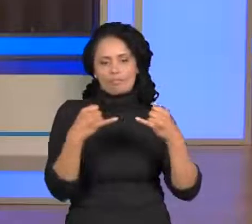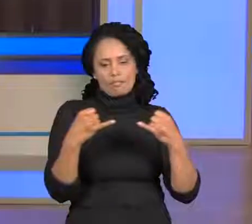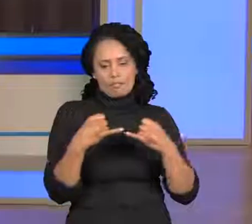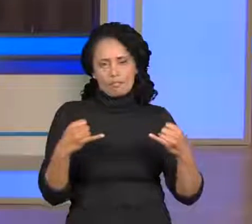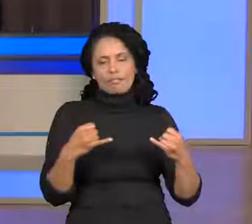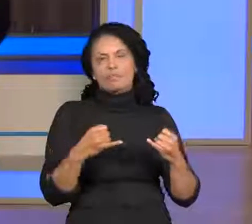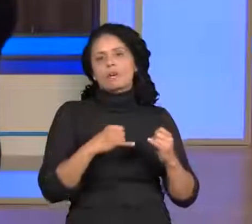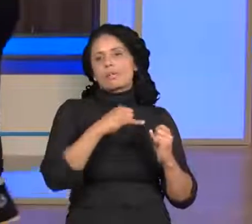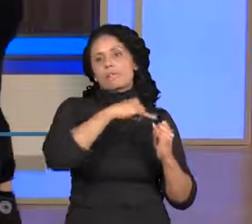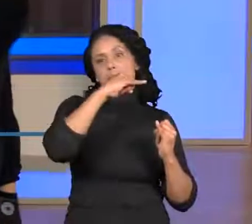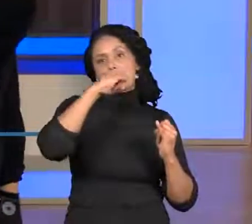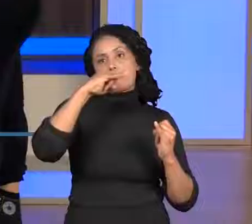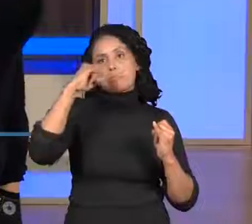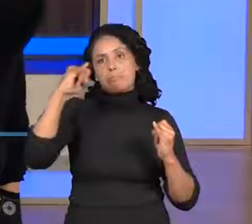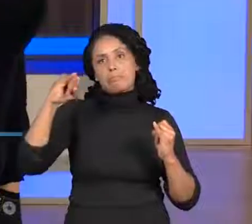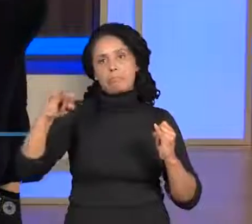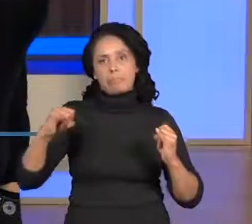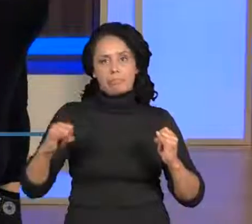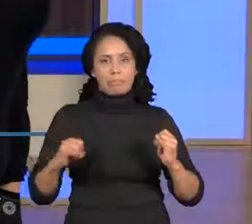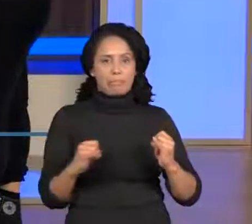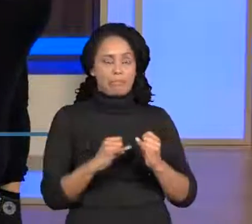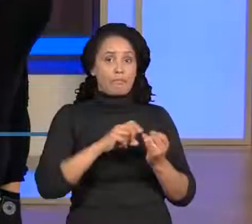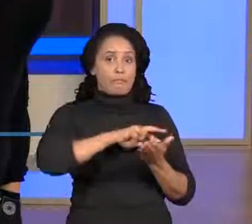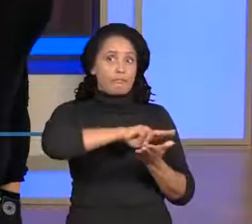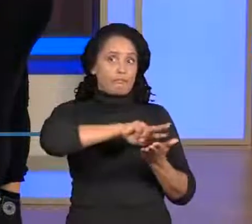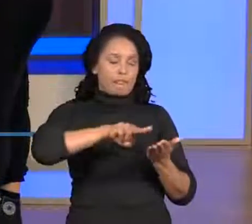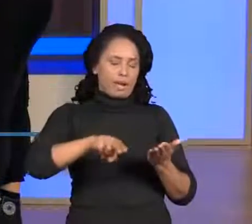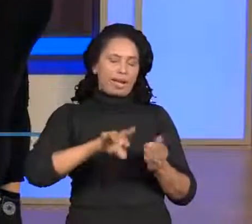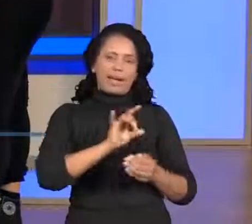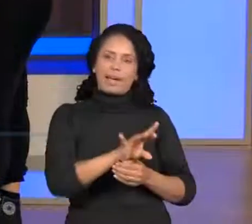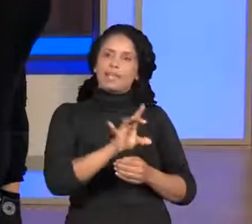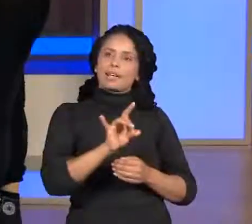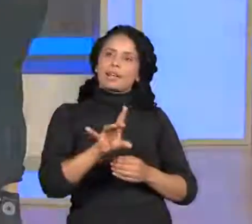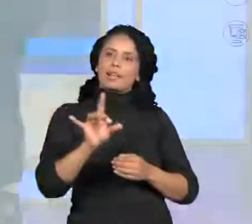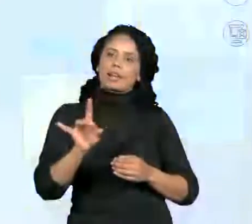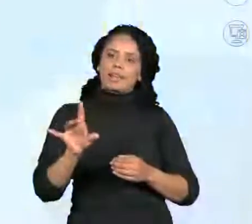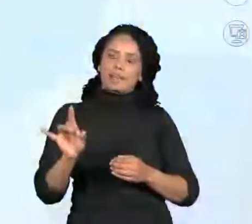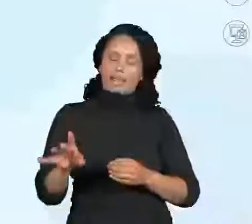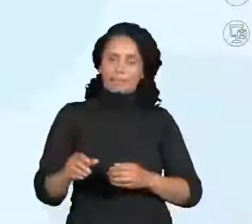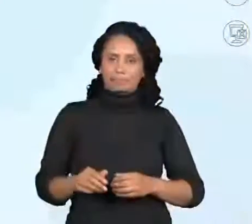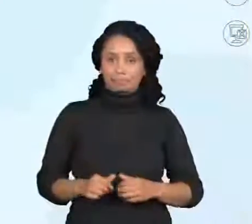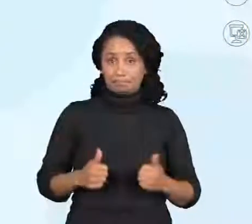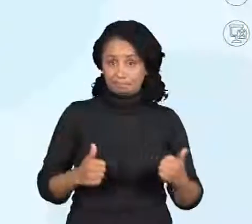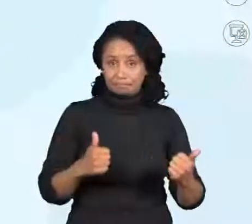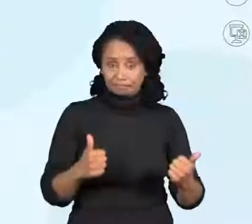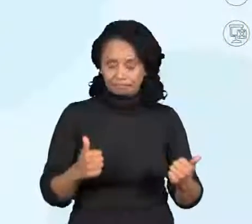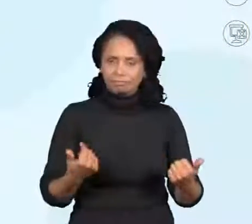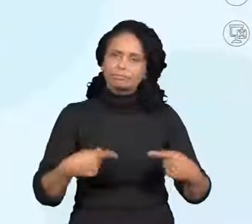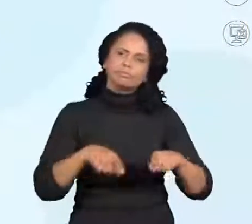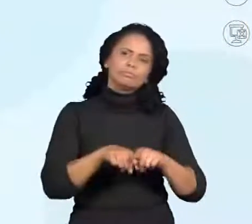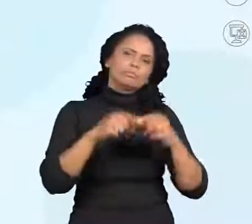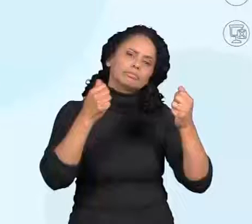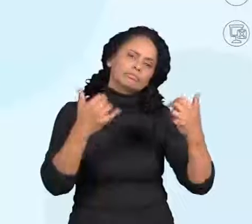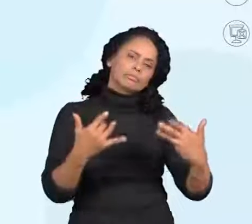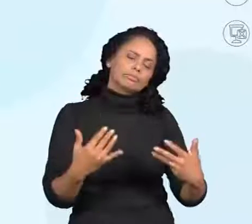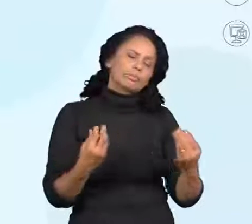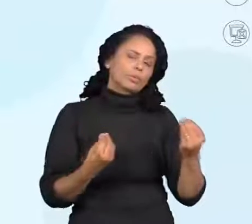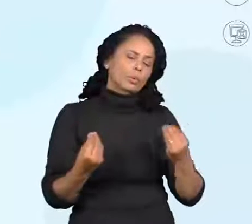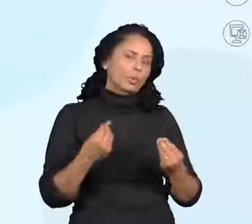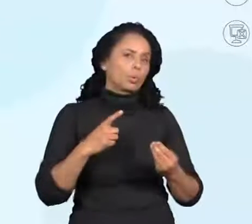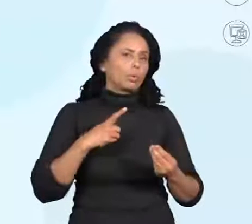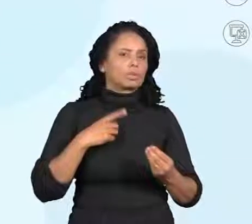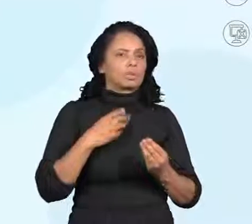vezes, a gente precisa trabalhar uma modalidade só. A gente vai falar também um pouquinho de artes tradicionais